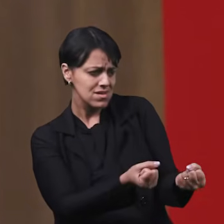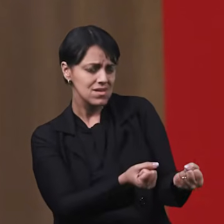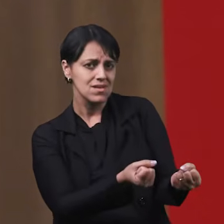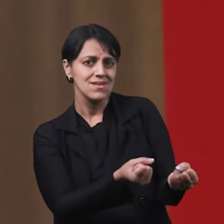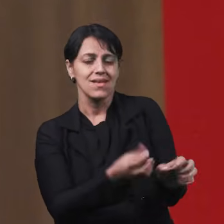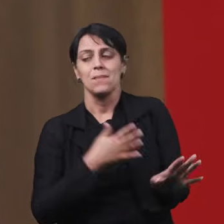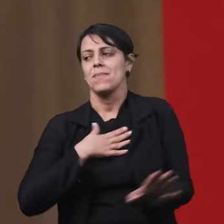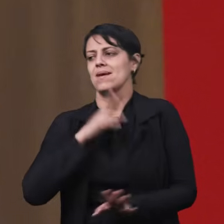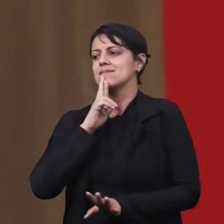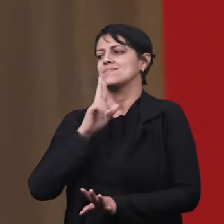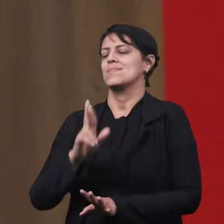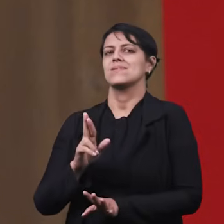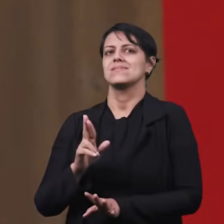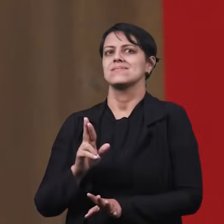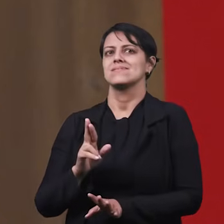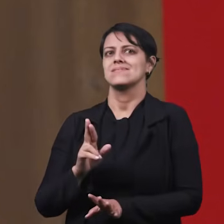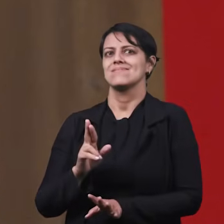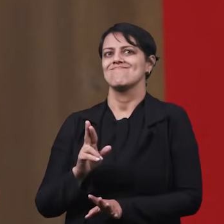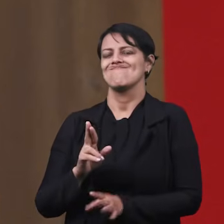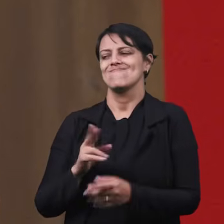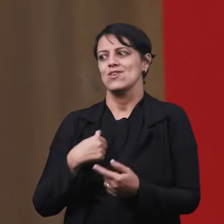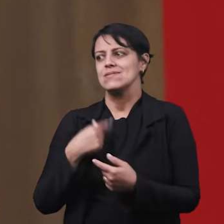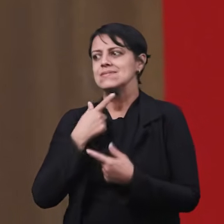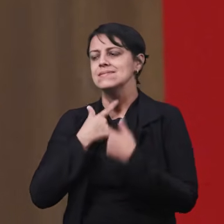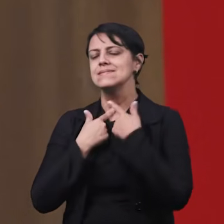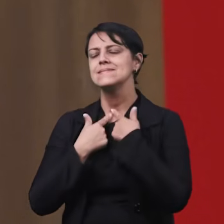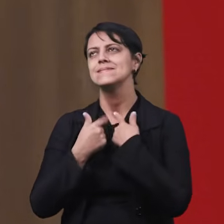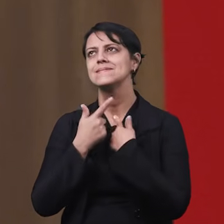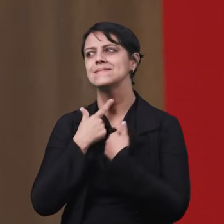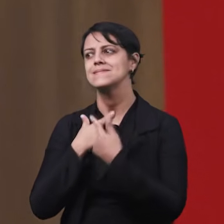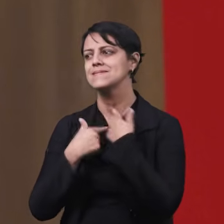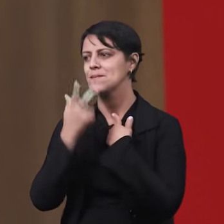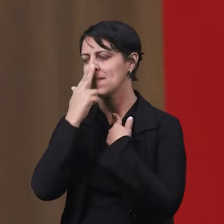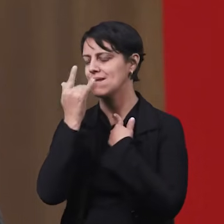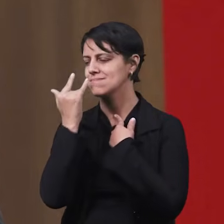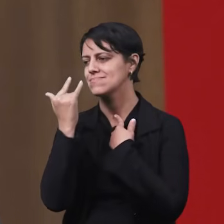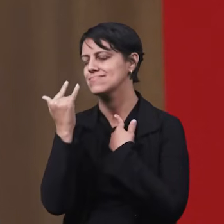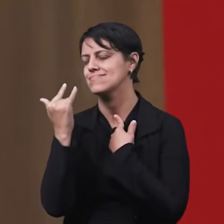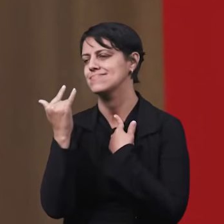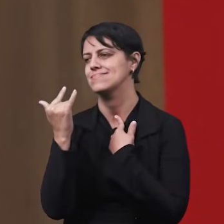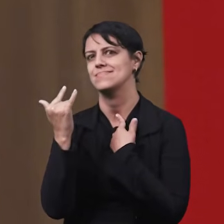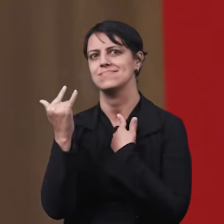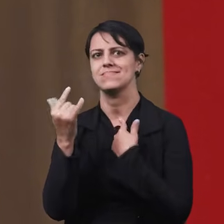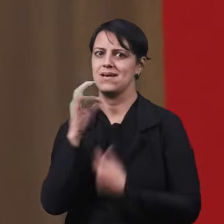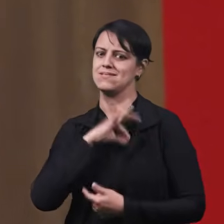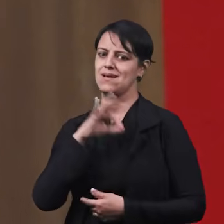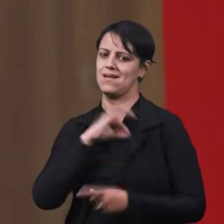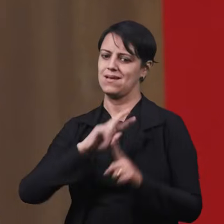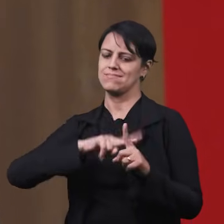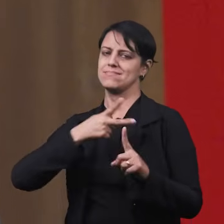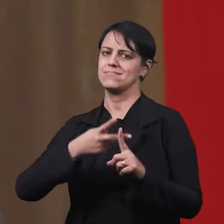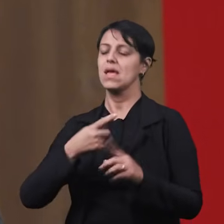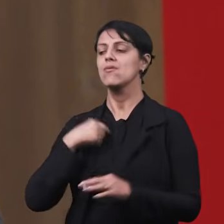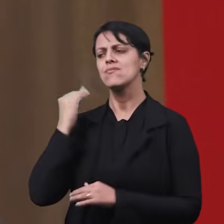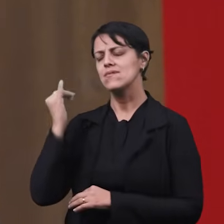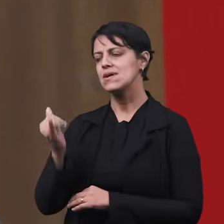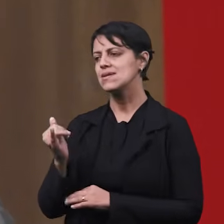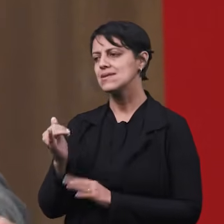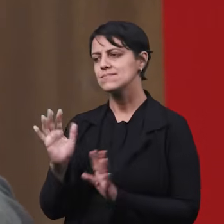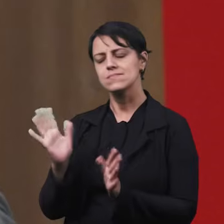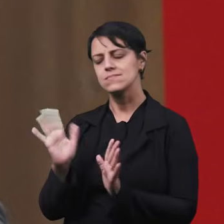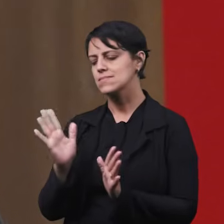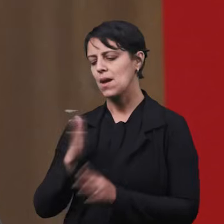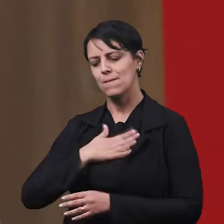E a minha resposta, sendo tentado a desviar de um propósito, eu disse o